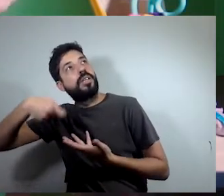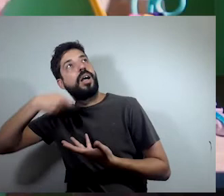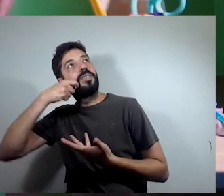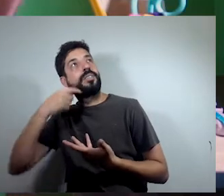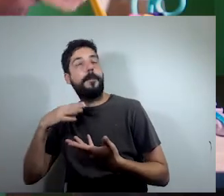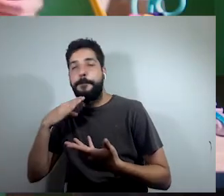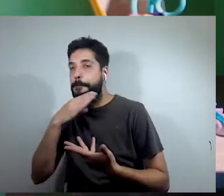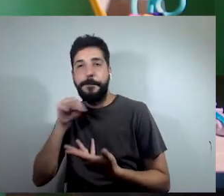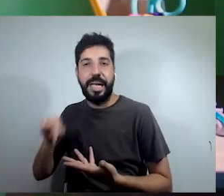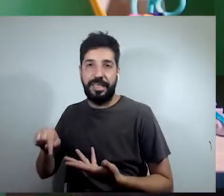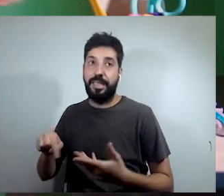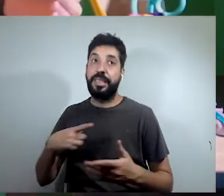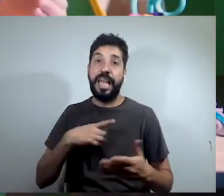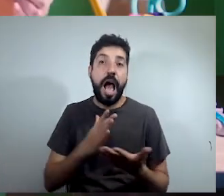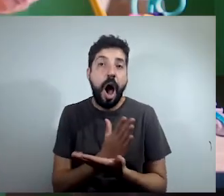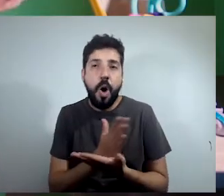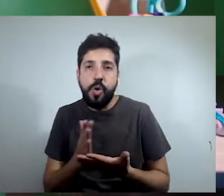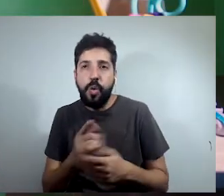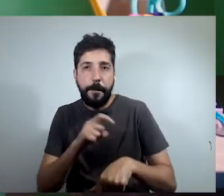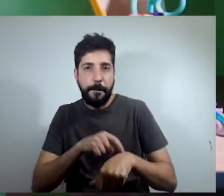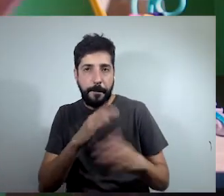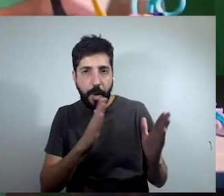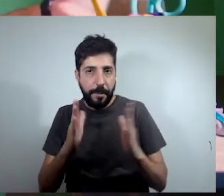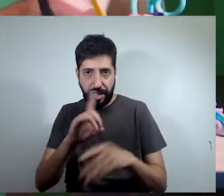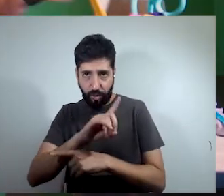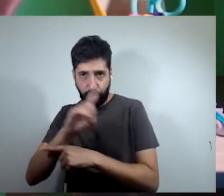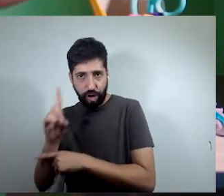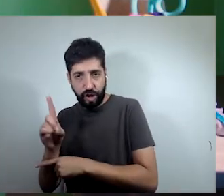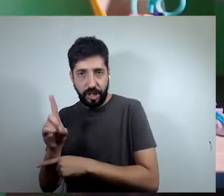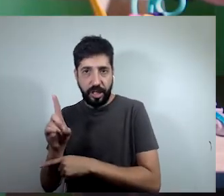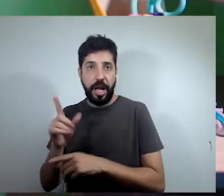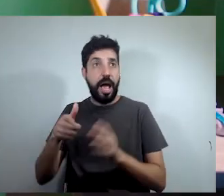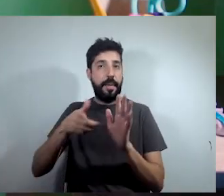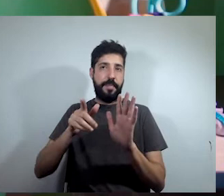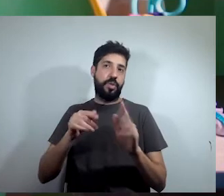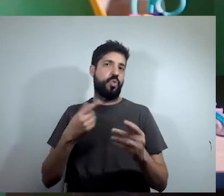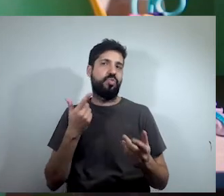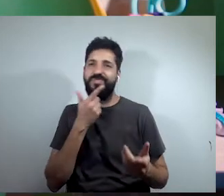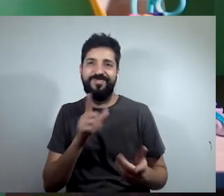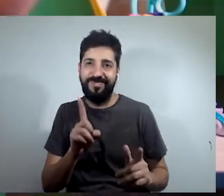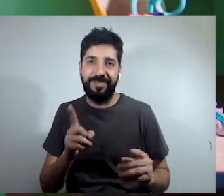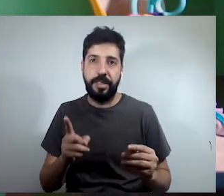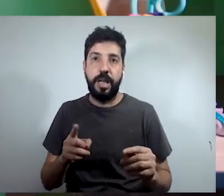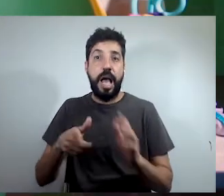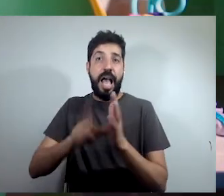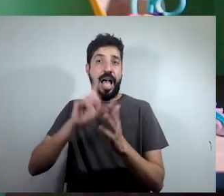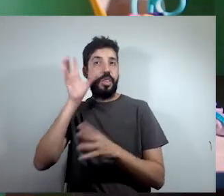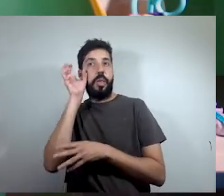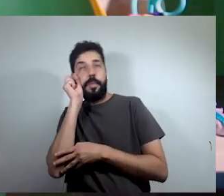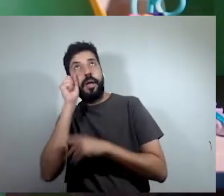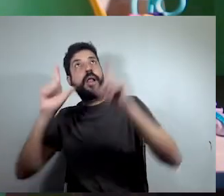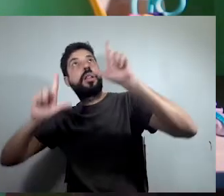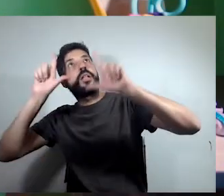momentos, períodos do dia que não são favoráveis. Antes da criança dormir, você tacar um vídeo nela,